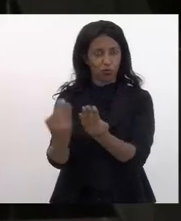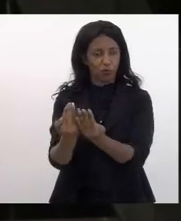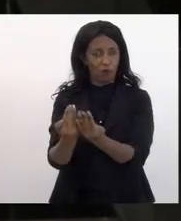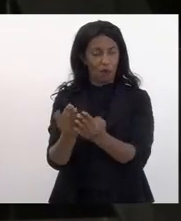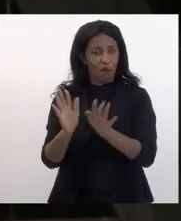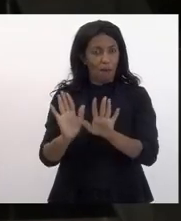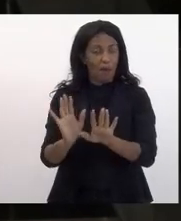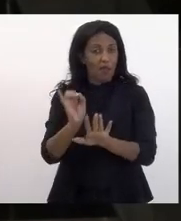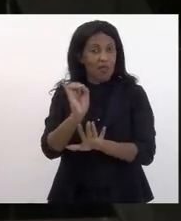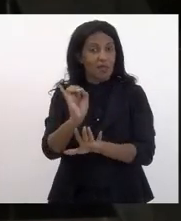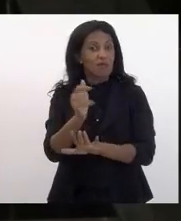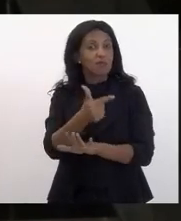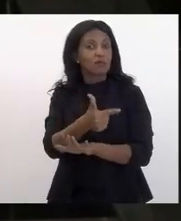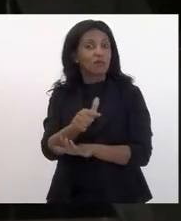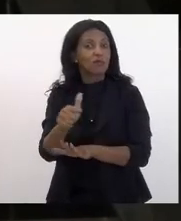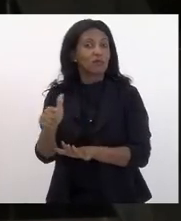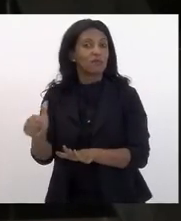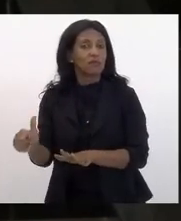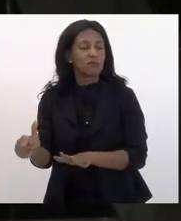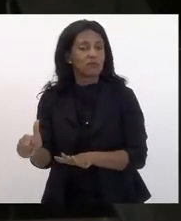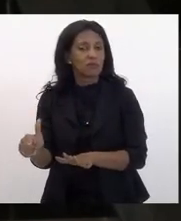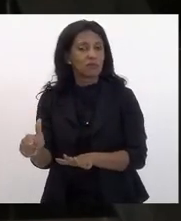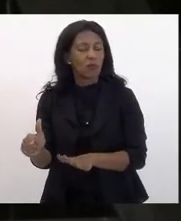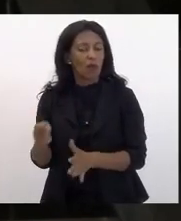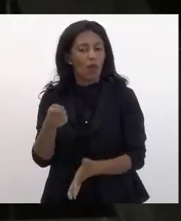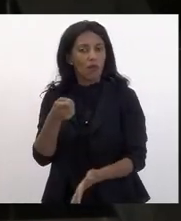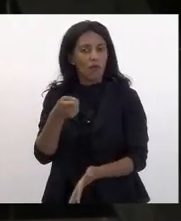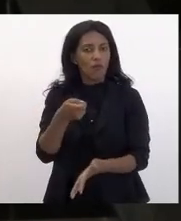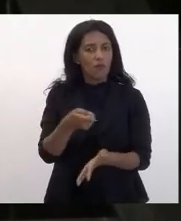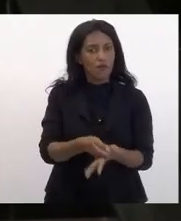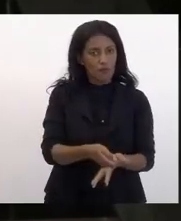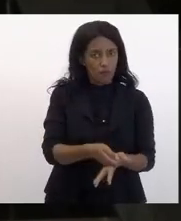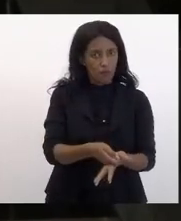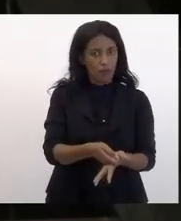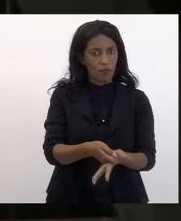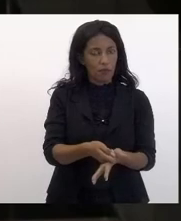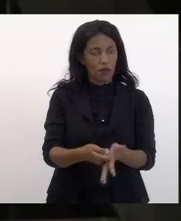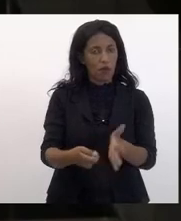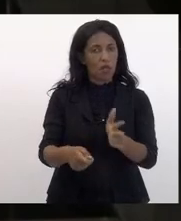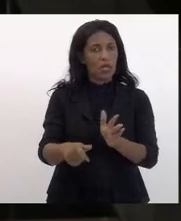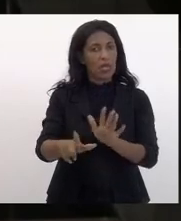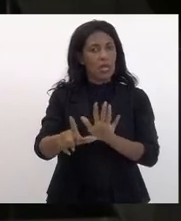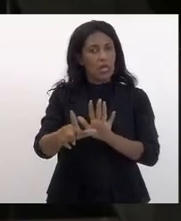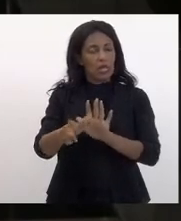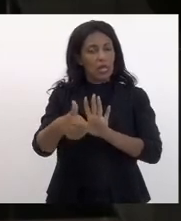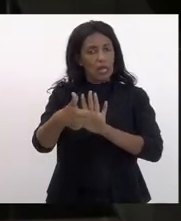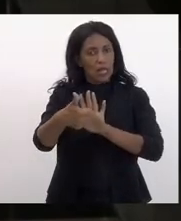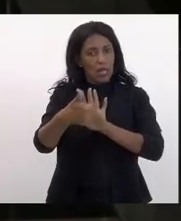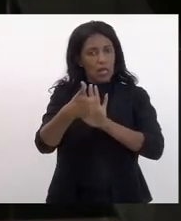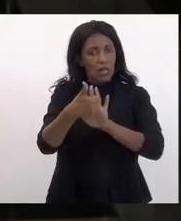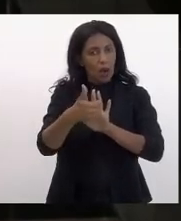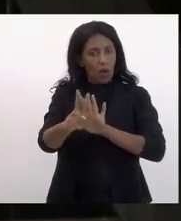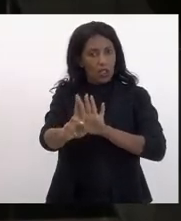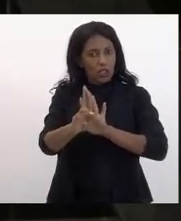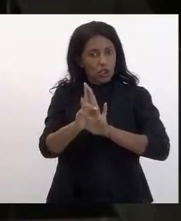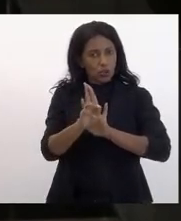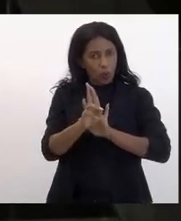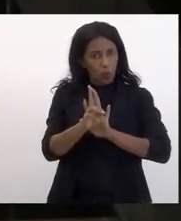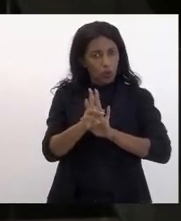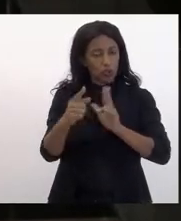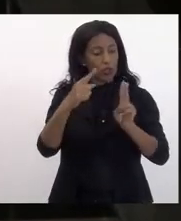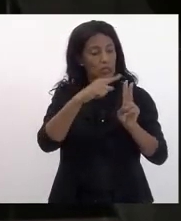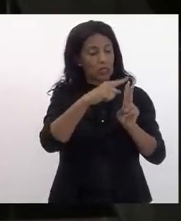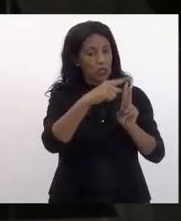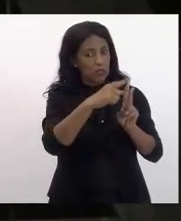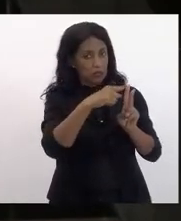Mas se não houver uma firme e legal resposta a esses